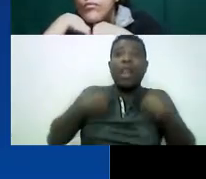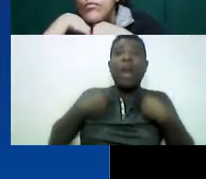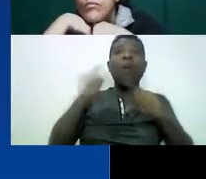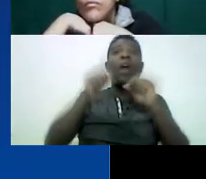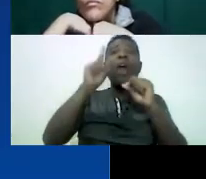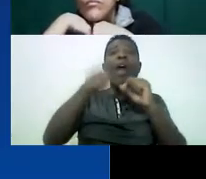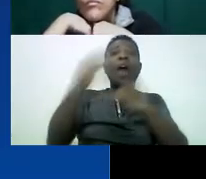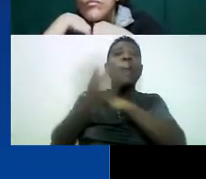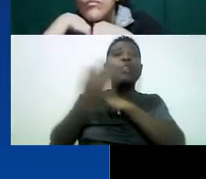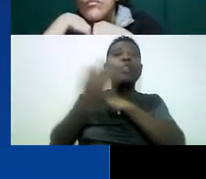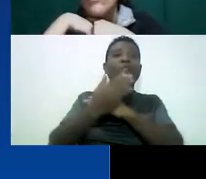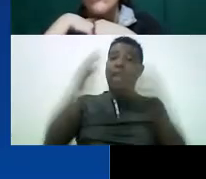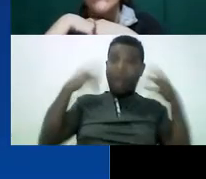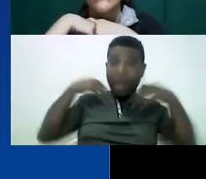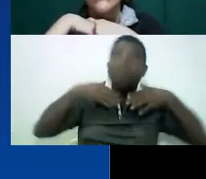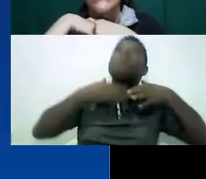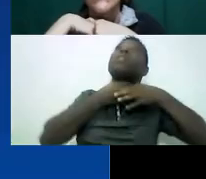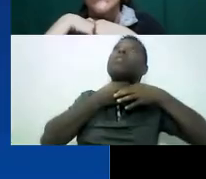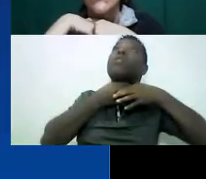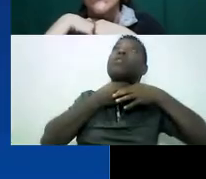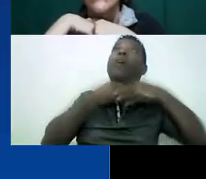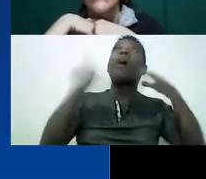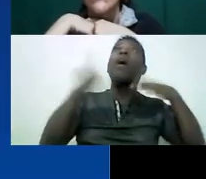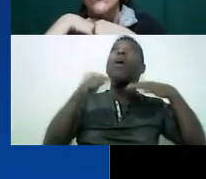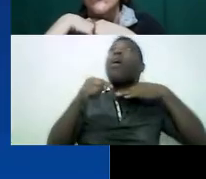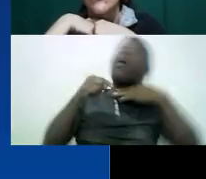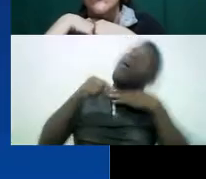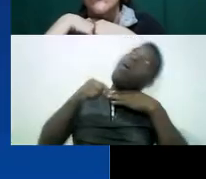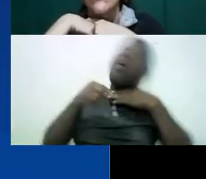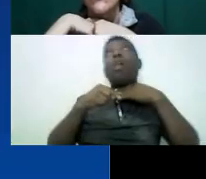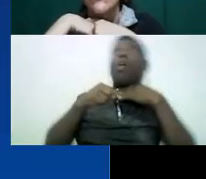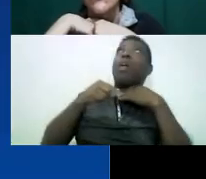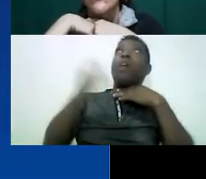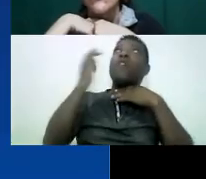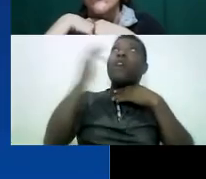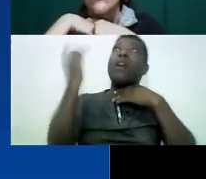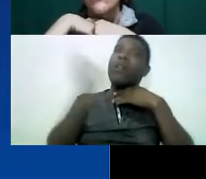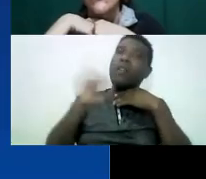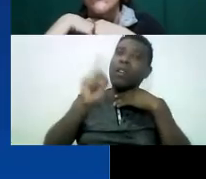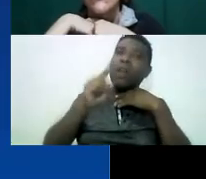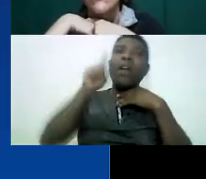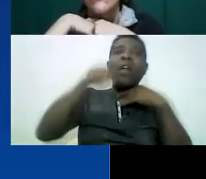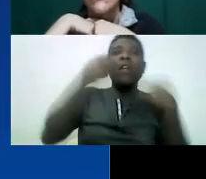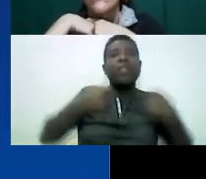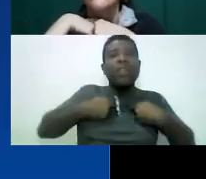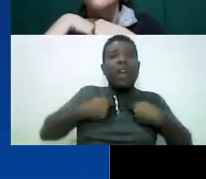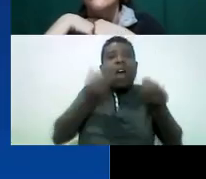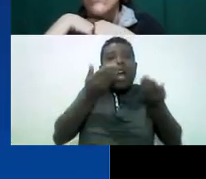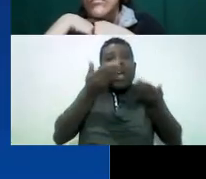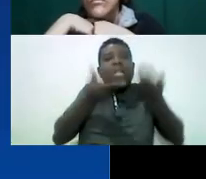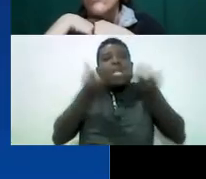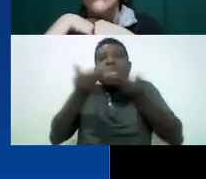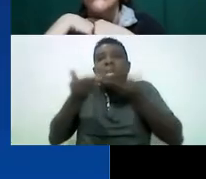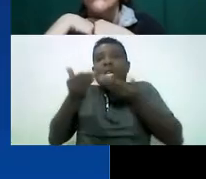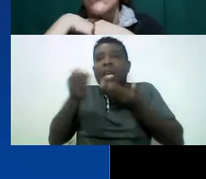pescoço mover com muita intensidade. É um músculo muito importante na estabilização do nosso pescoço,